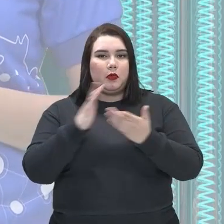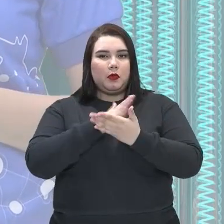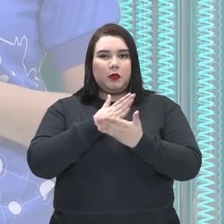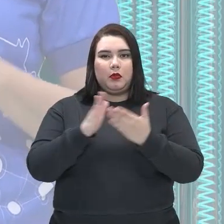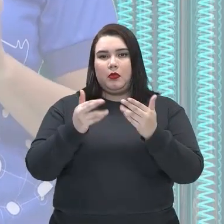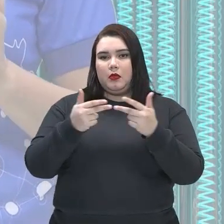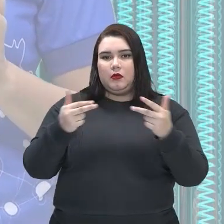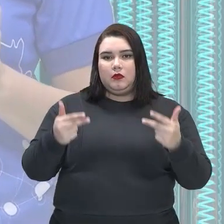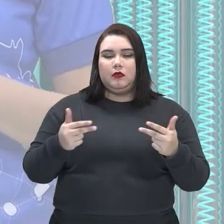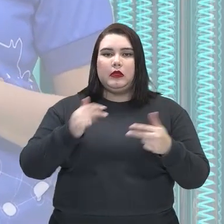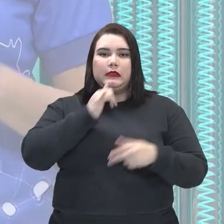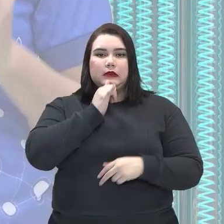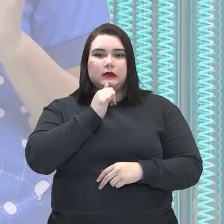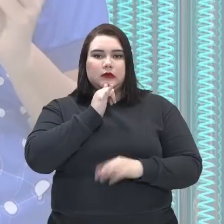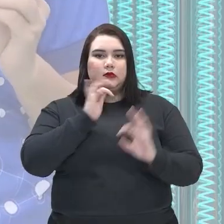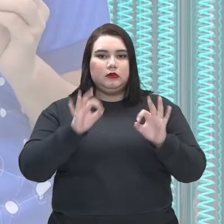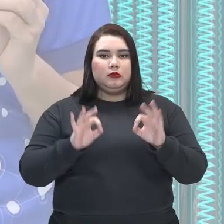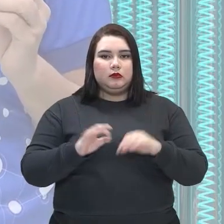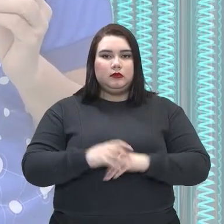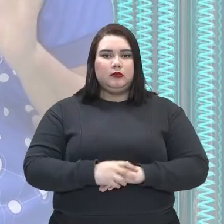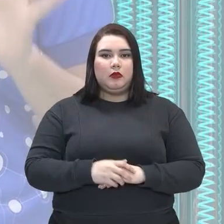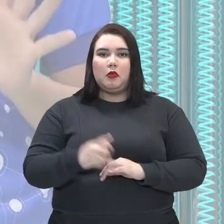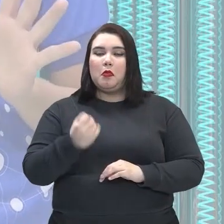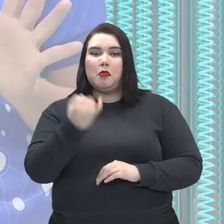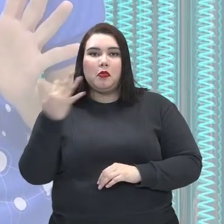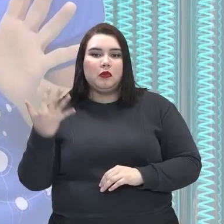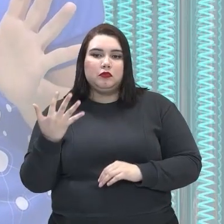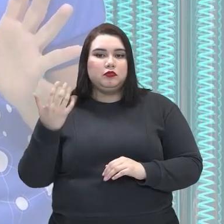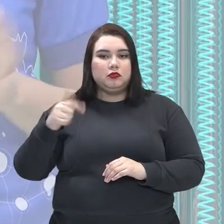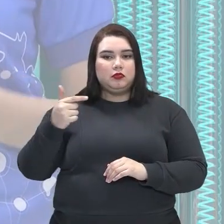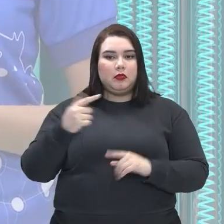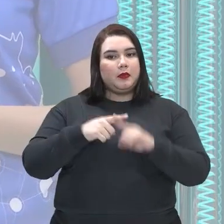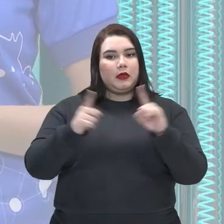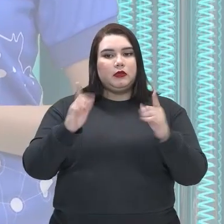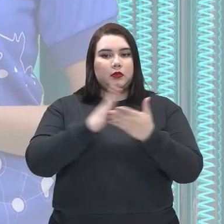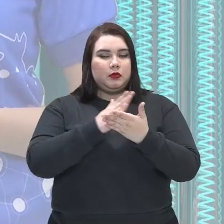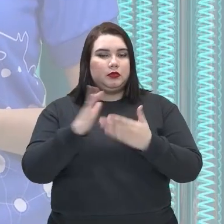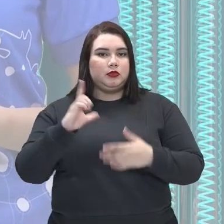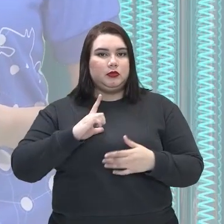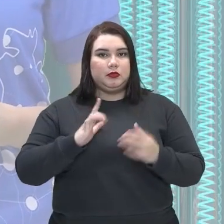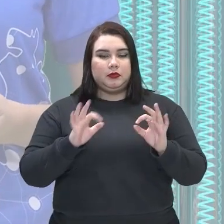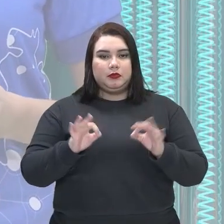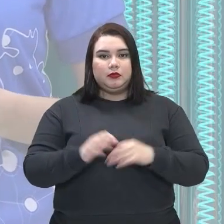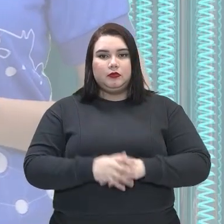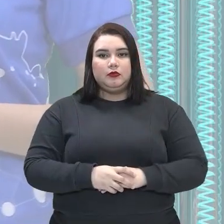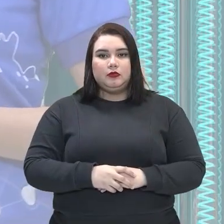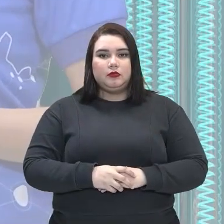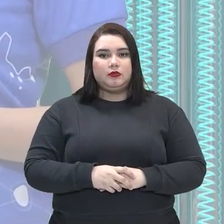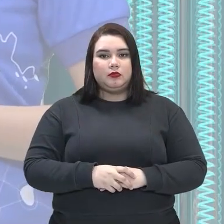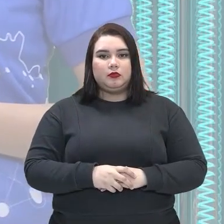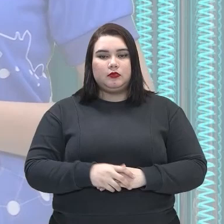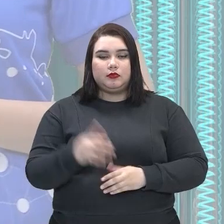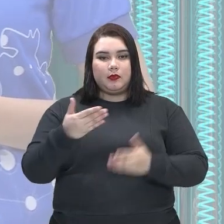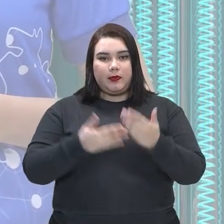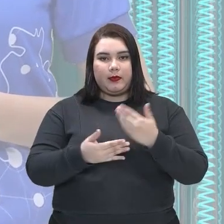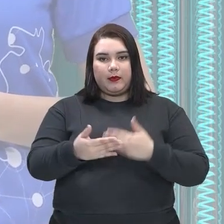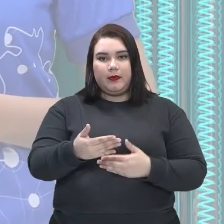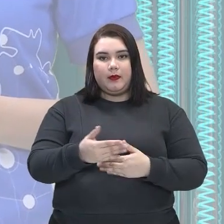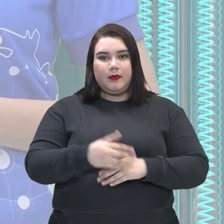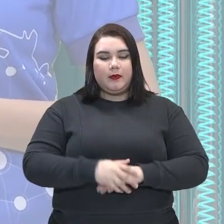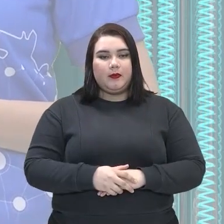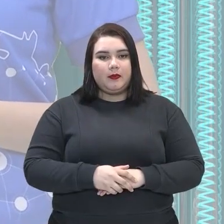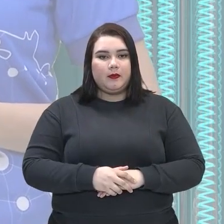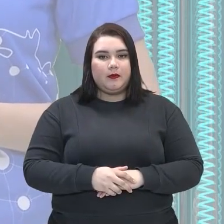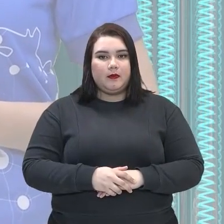tenho algumas coisas, alguns exemplos, né? Não disse que quantos são, mas alguns eu tenho, right? Vamos ver um pouquinho mais sobre